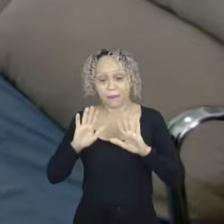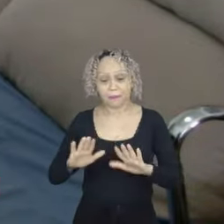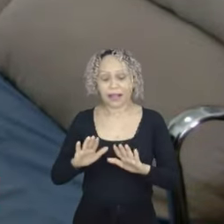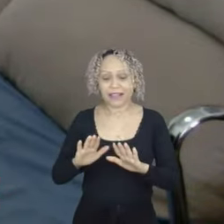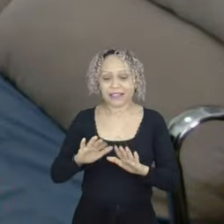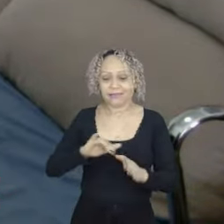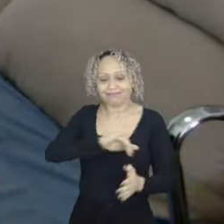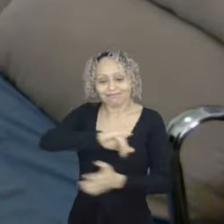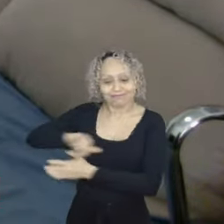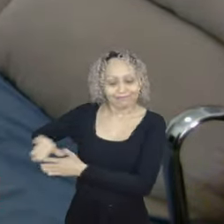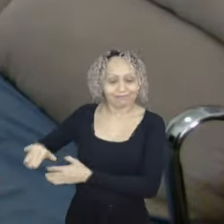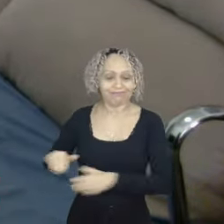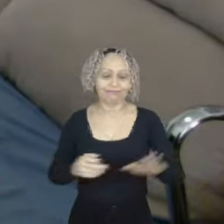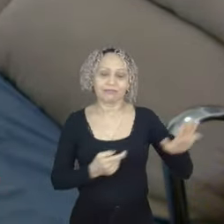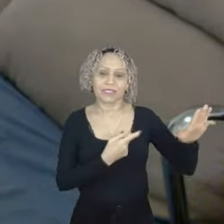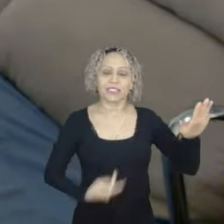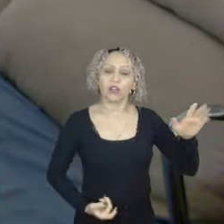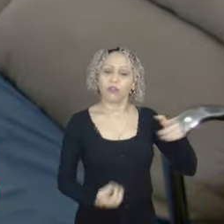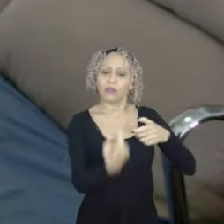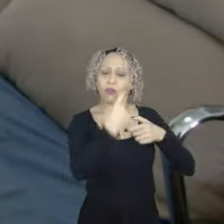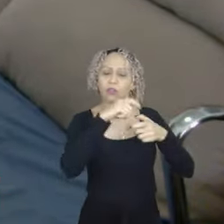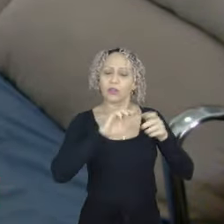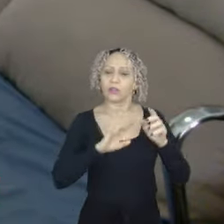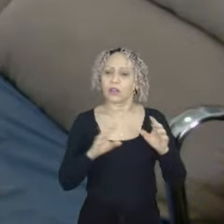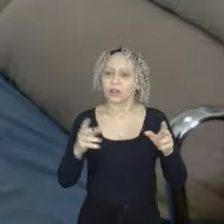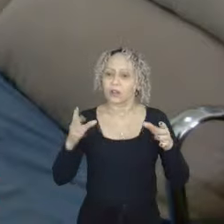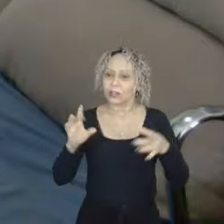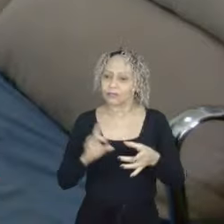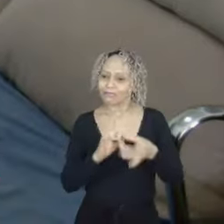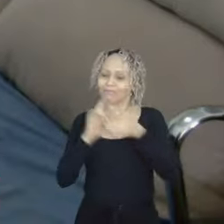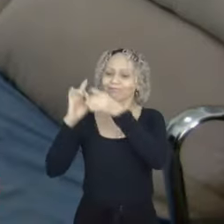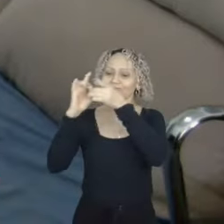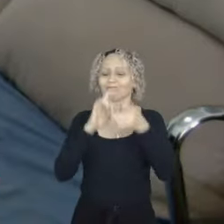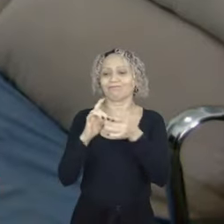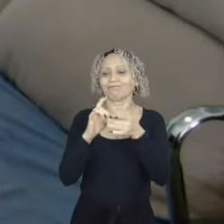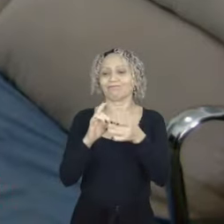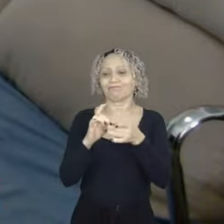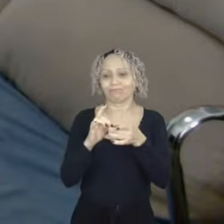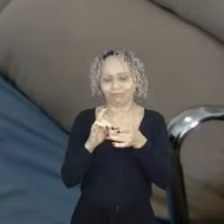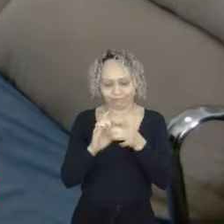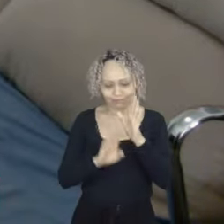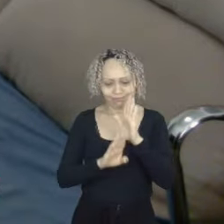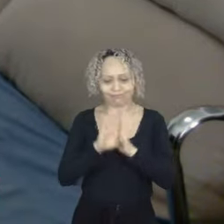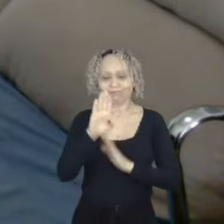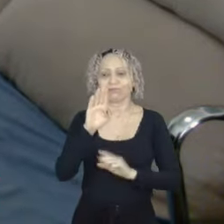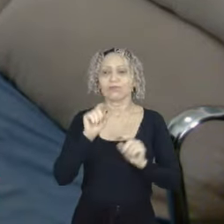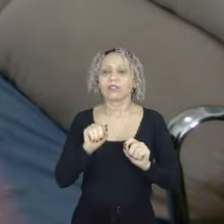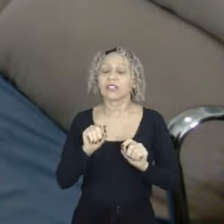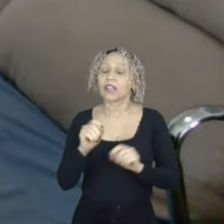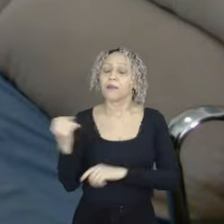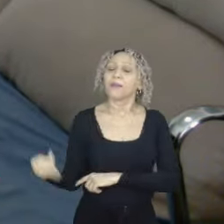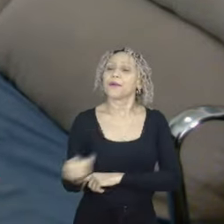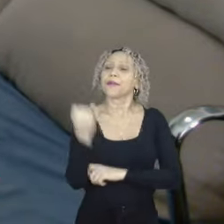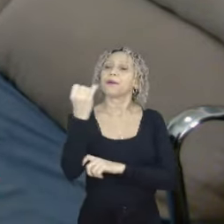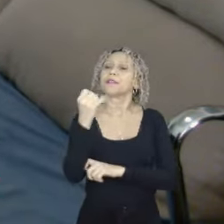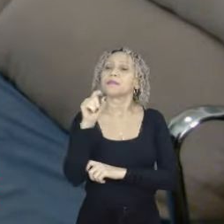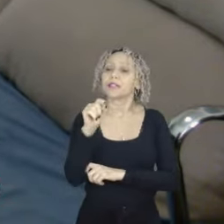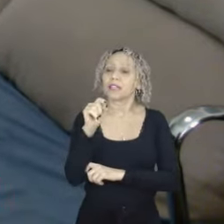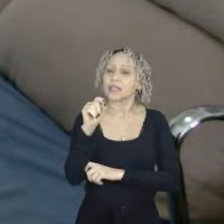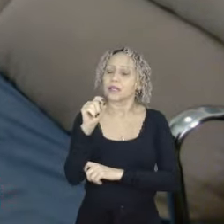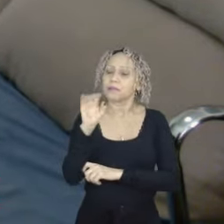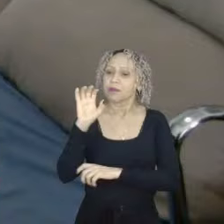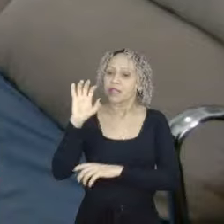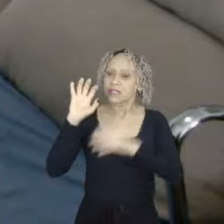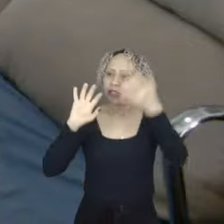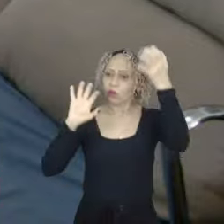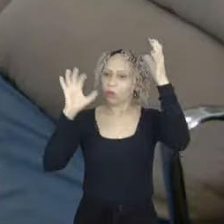anunciaram 2 declarações conjuntas que vão ser fundamentais para a agenda do clima, sobretudo no âmbito da COP30,